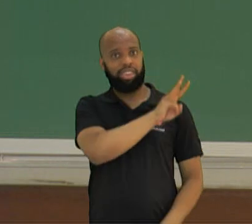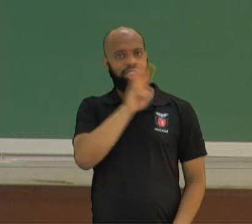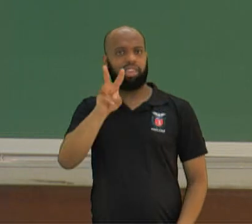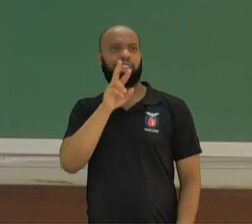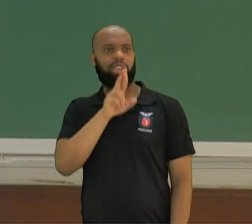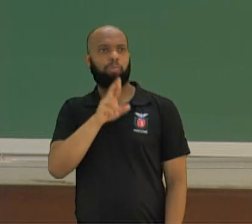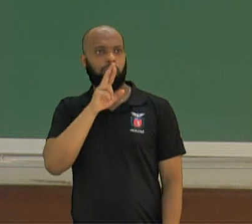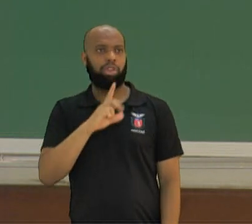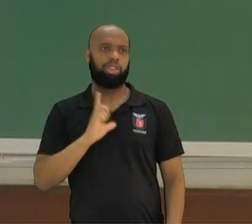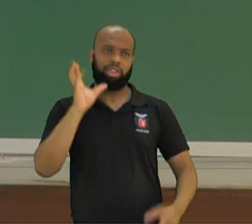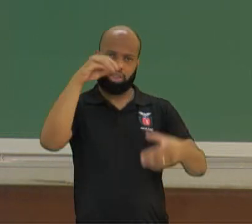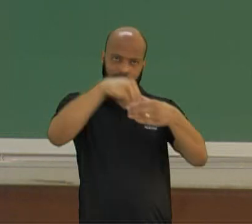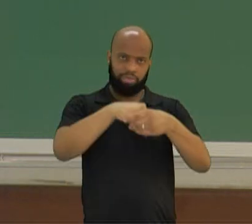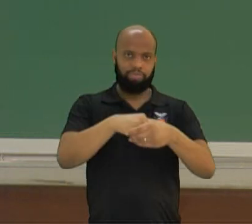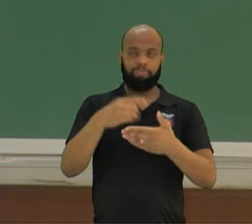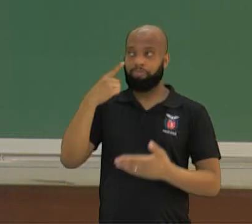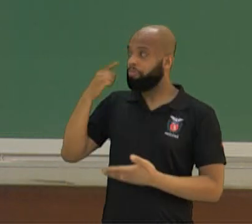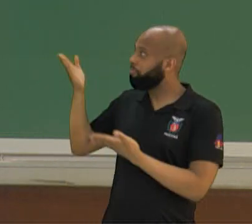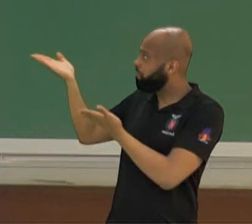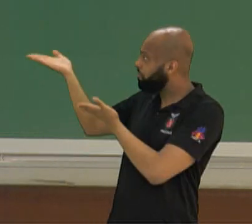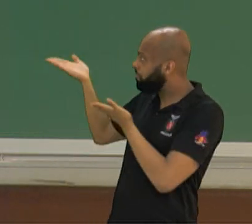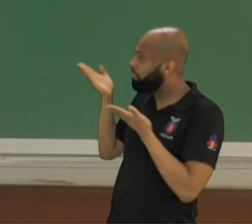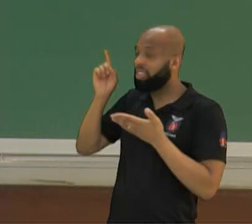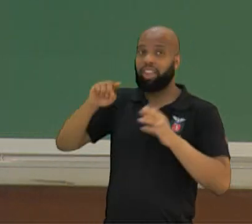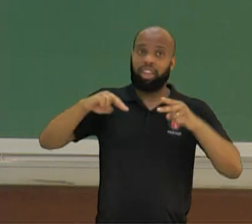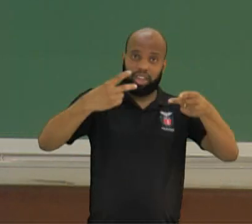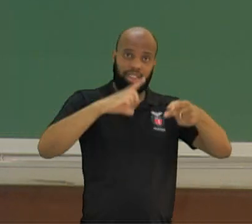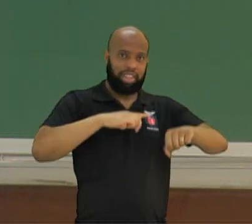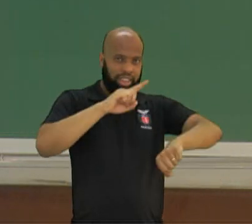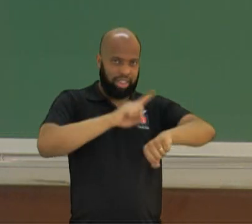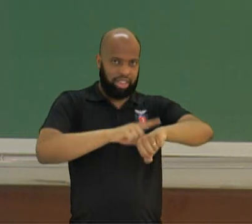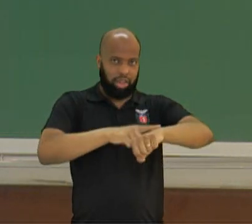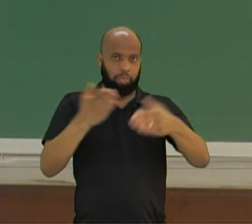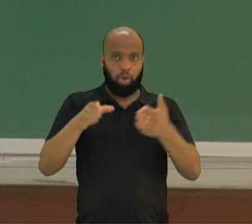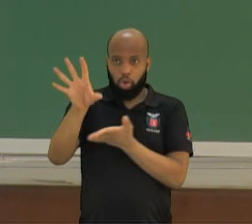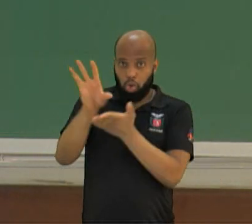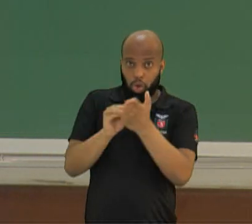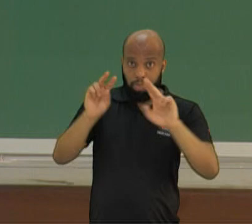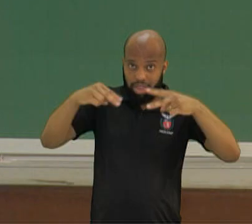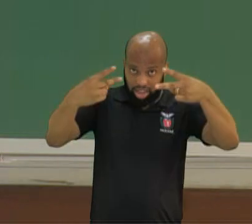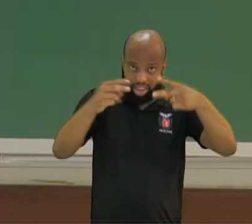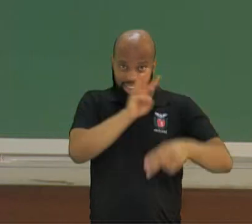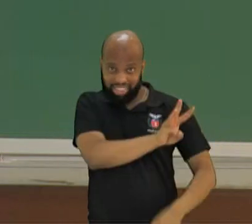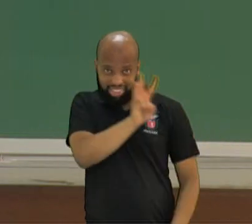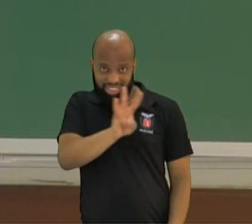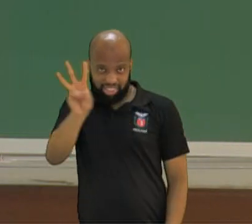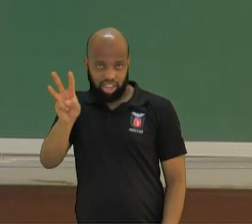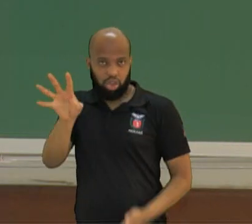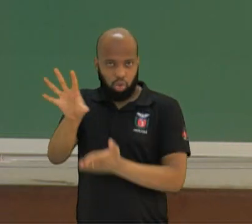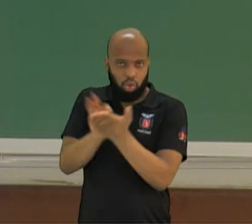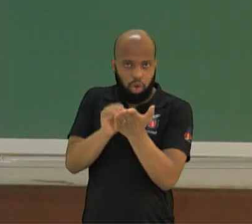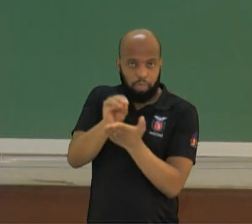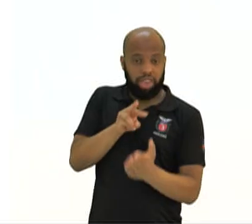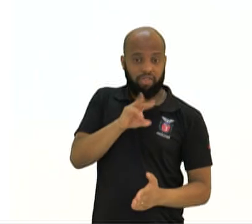exercícios que estão disponíveis aqui nesse link. Então, vou dar um tempinho aí para você copiar esse link. Aqui é o